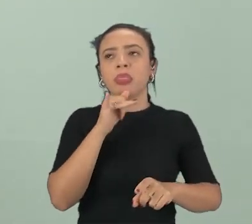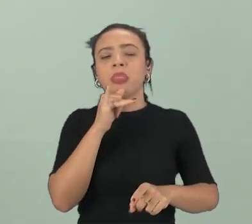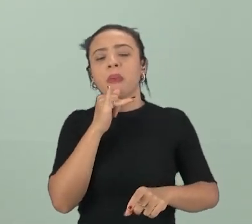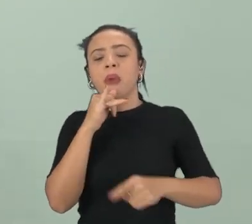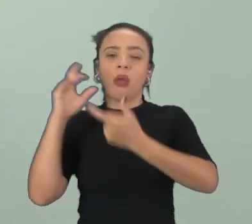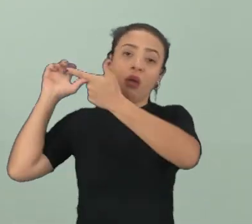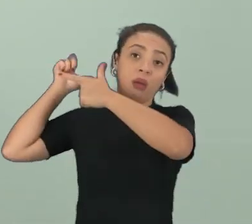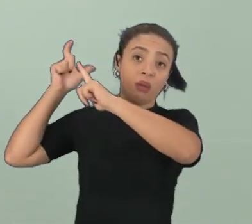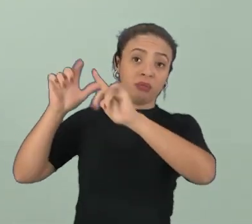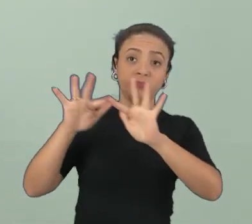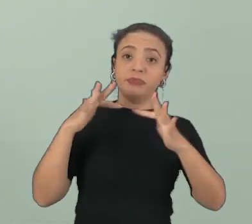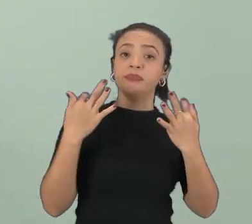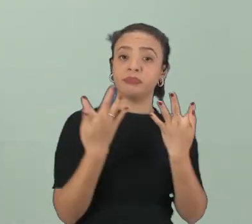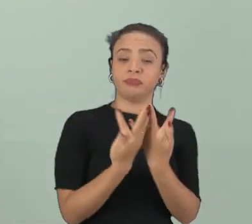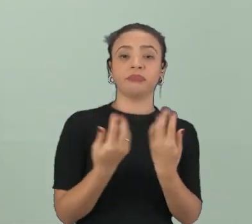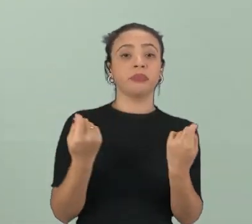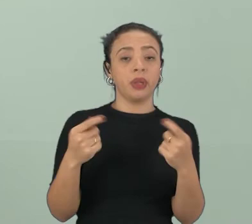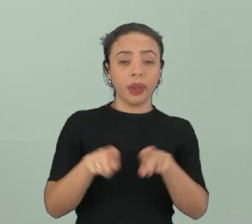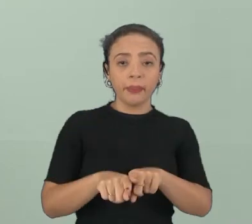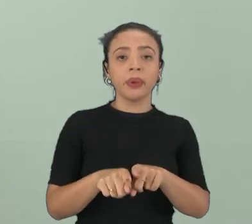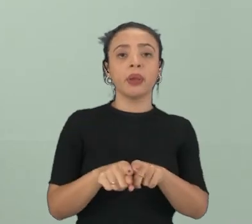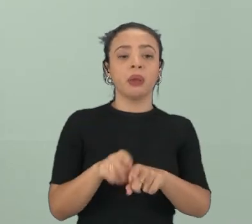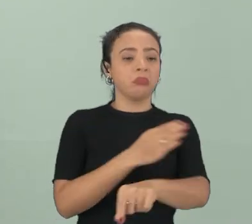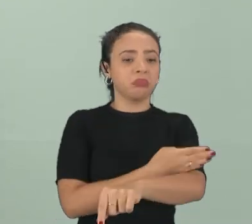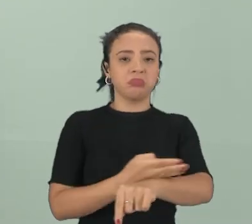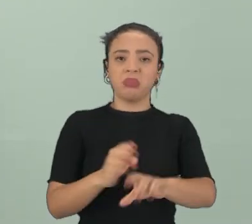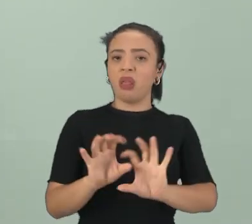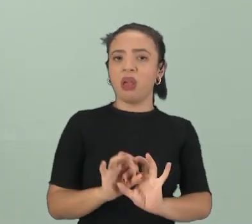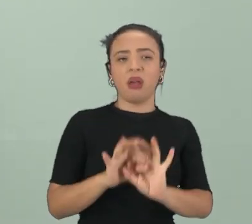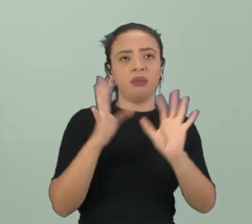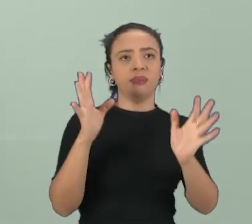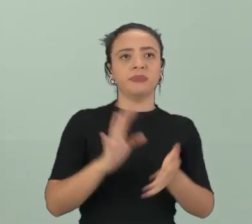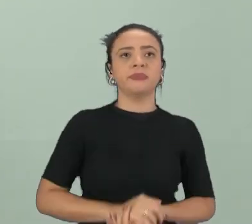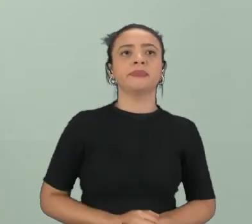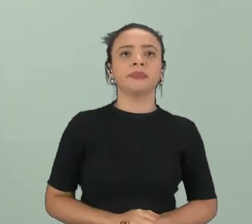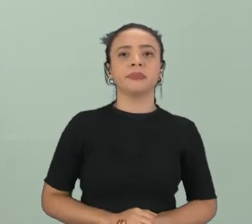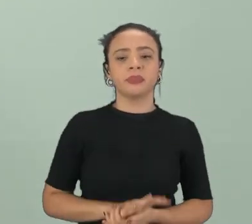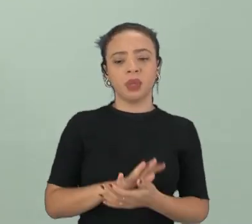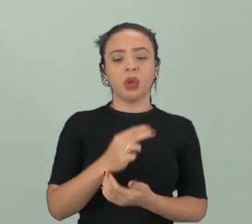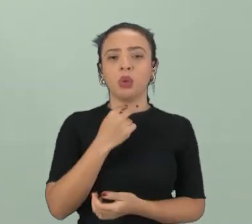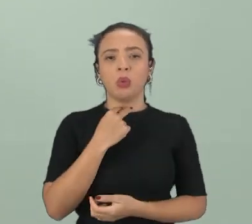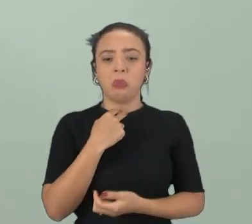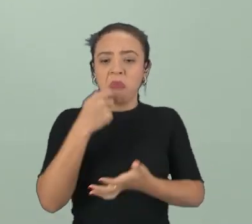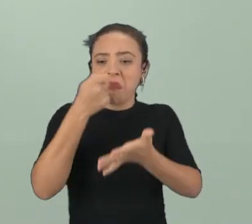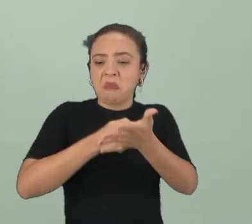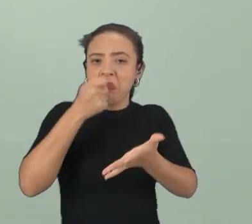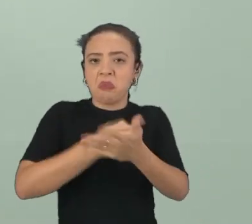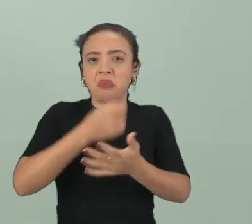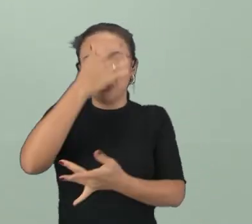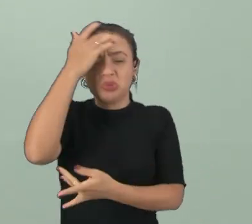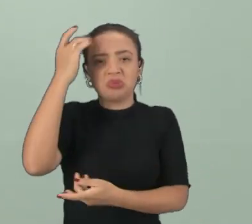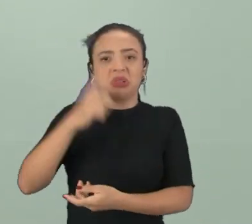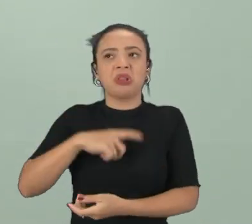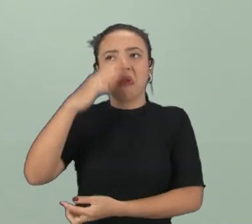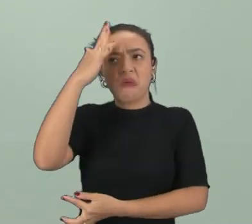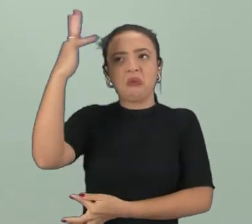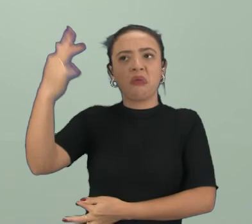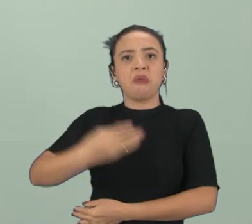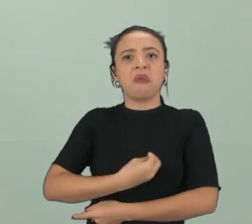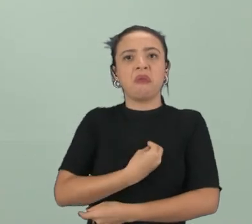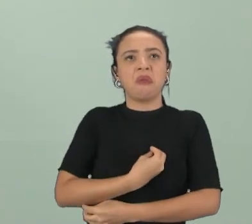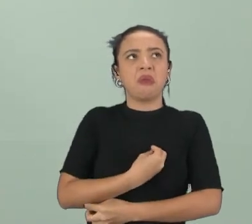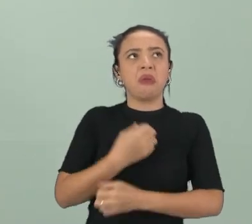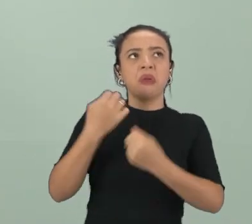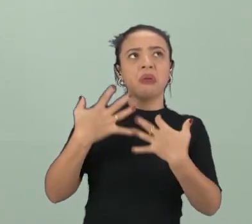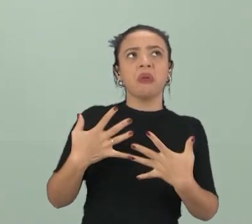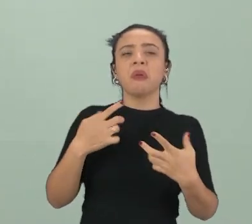tradições familiares são comportamentos aleatórios na a gente não pode cobrar a pessoa que tem uma Filosofia de vida a